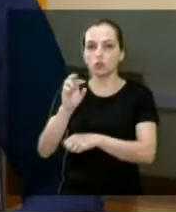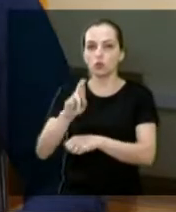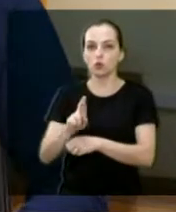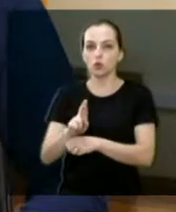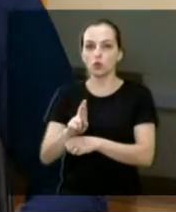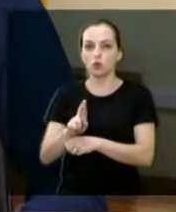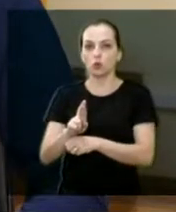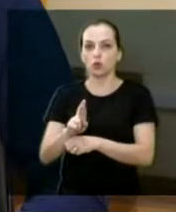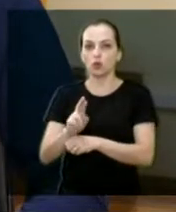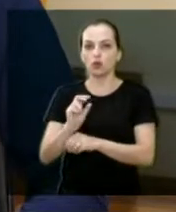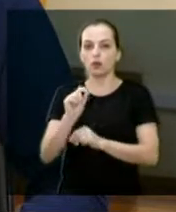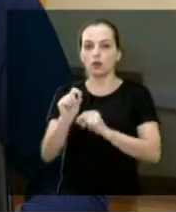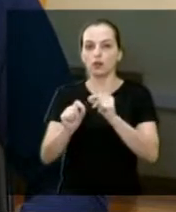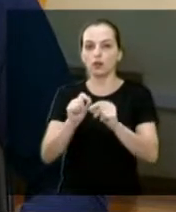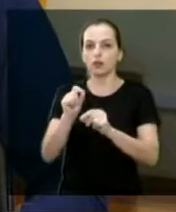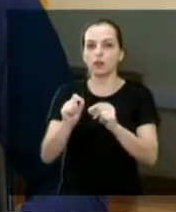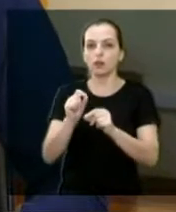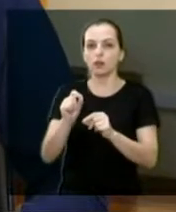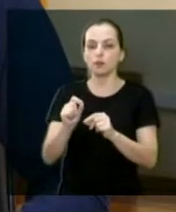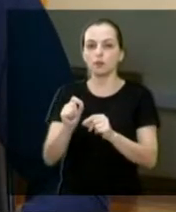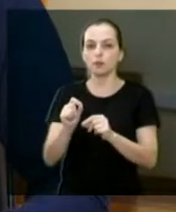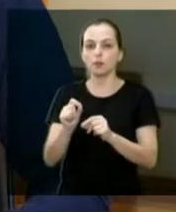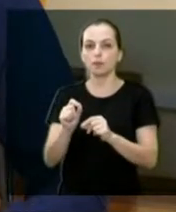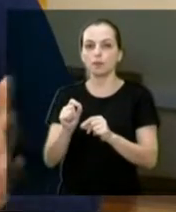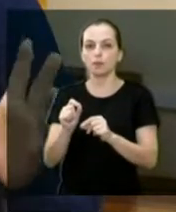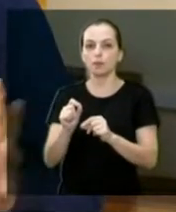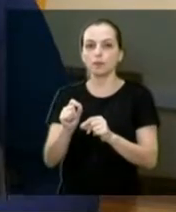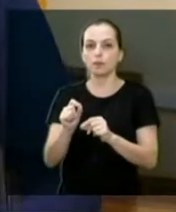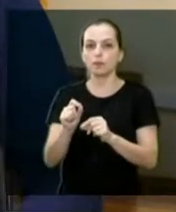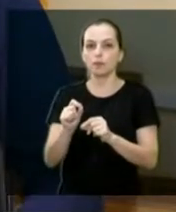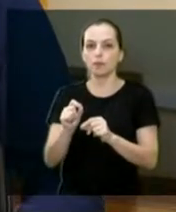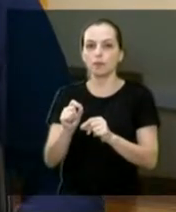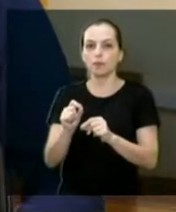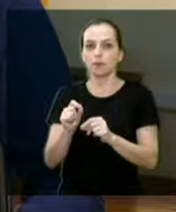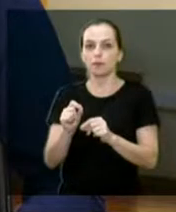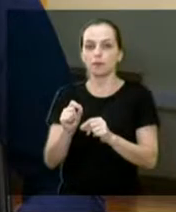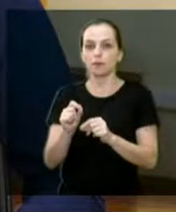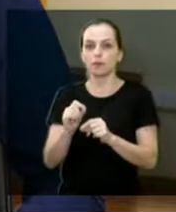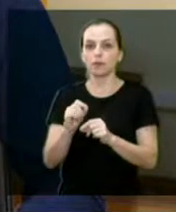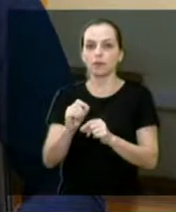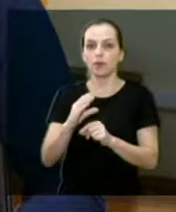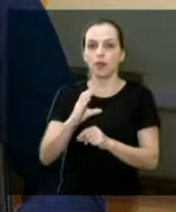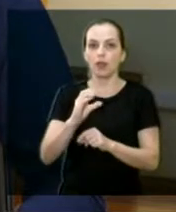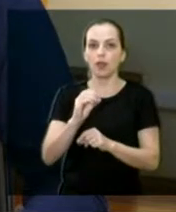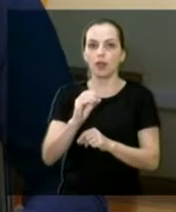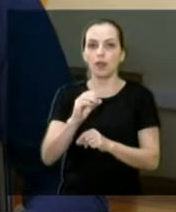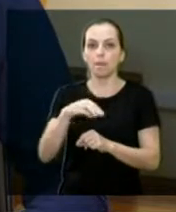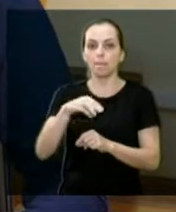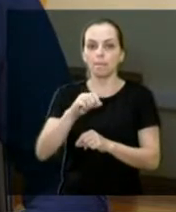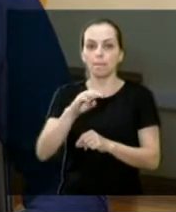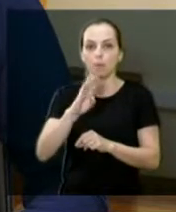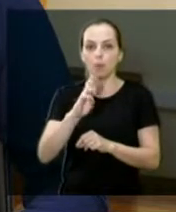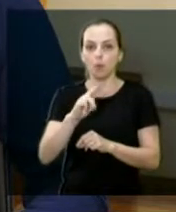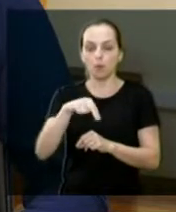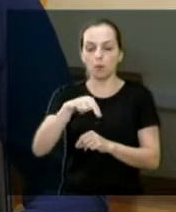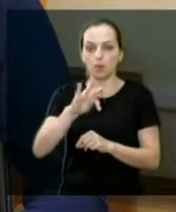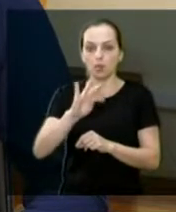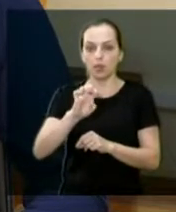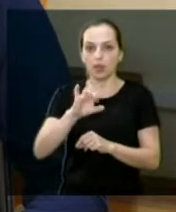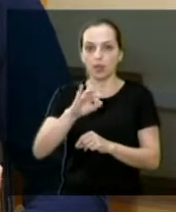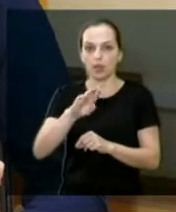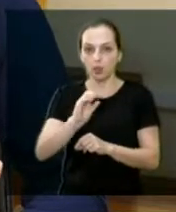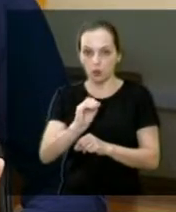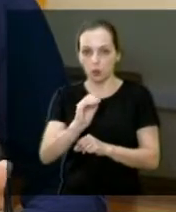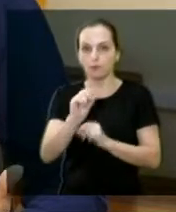Mauri Castro Monteiro Pinto Castro Monteiro, uma coisa assim. Fiz a matéria com ele, aí eu vi um